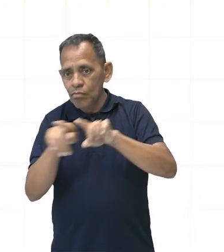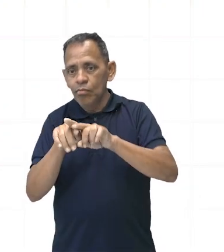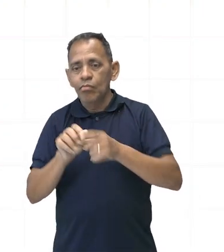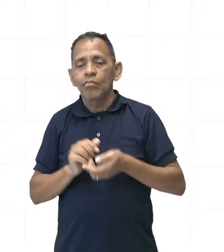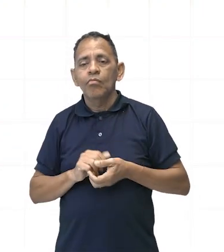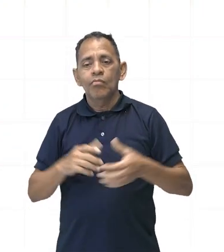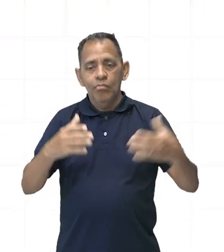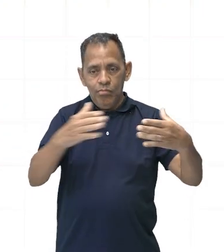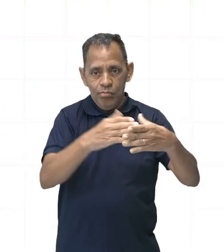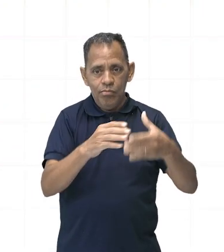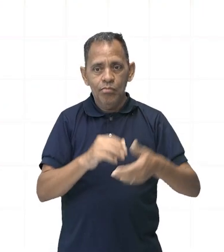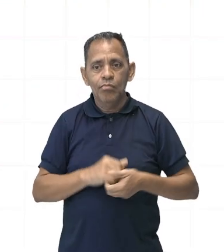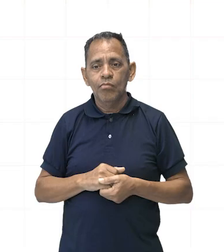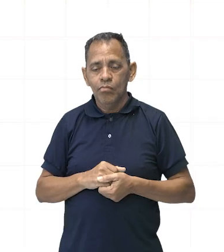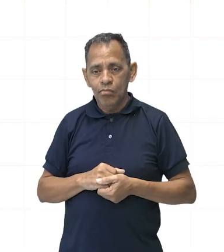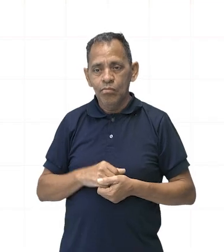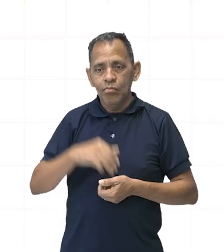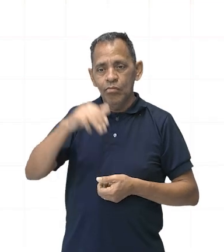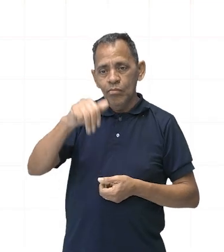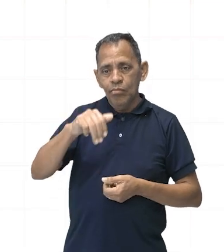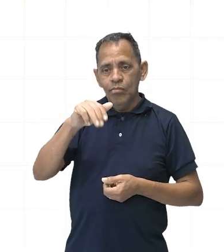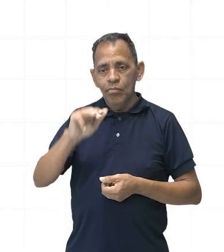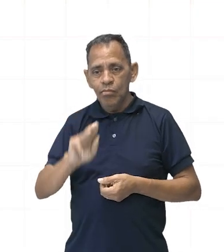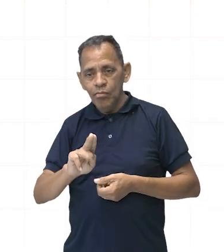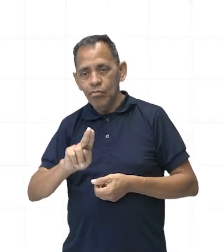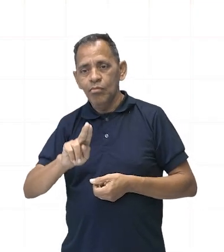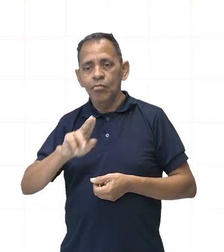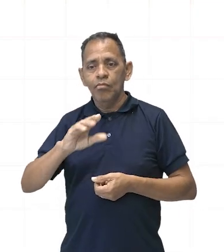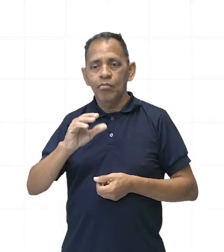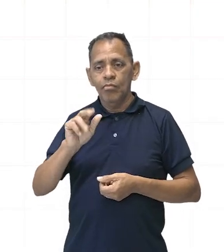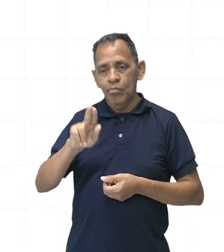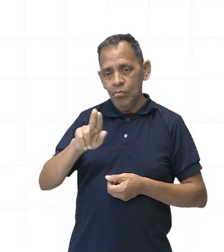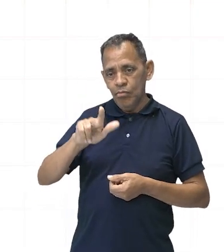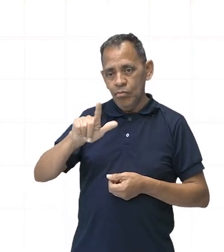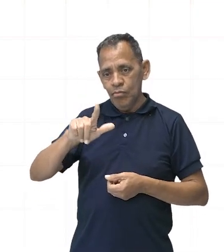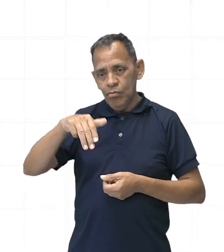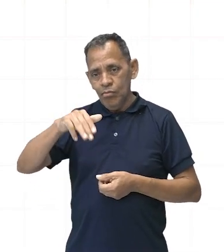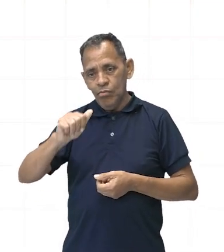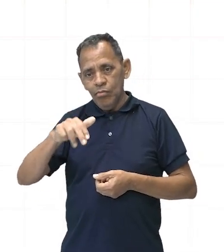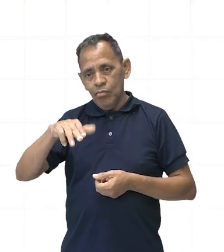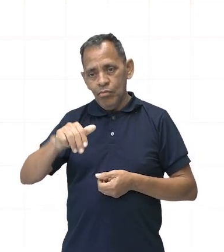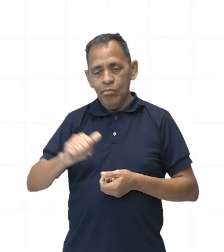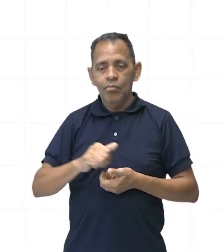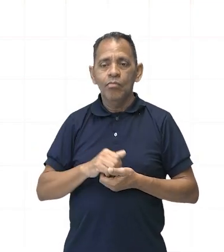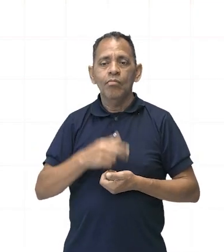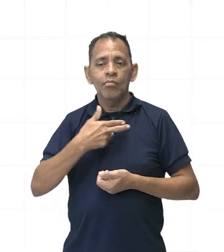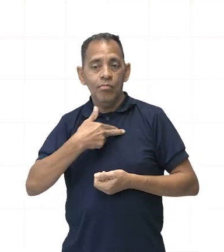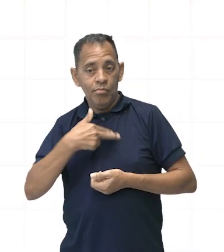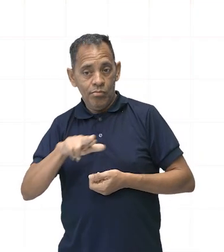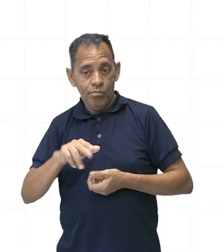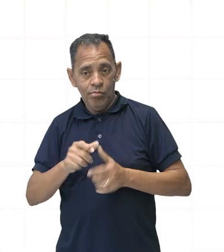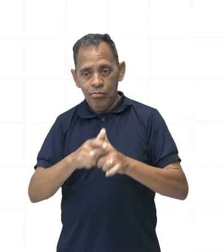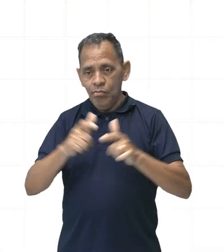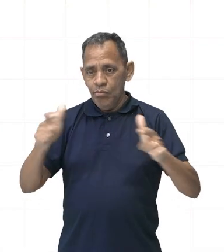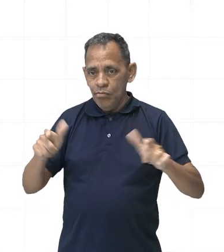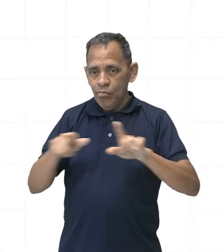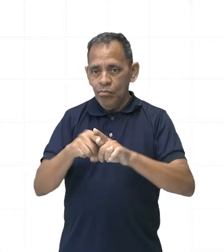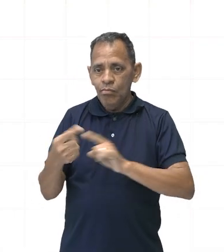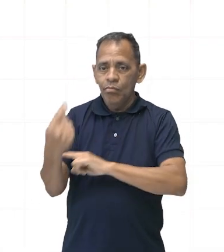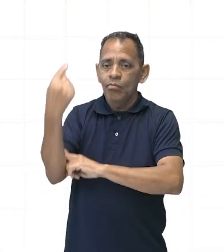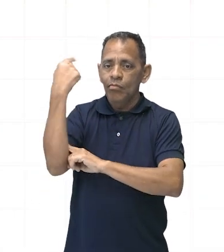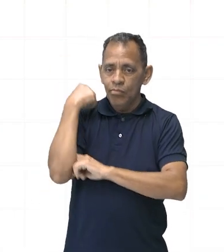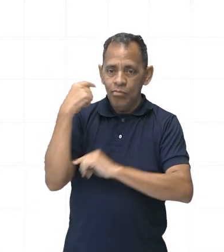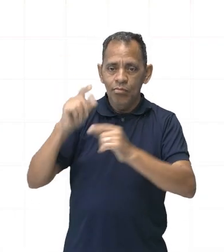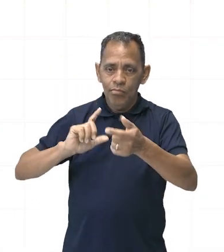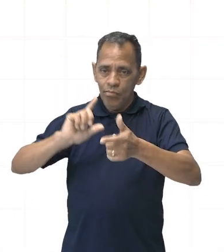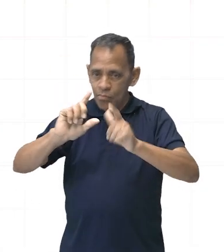Irmandade Muçulmana, né? Infelizmente, eles acabam colocando aí religião, sendo a maior e mais antiga